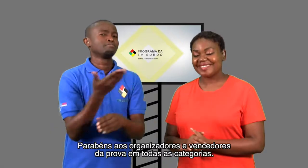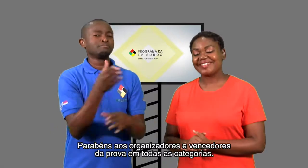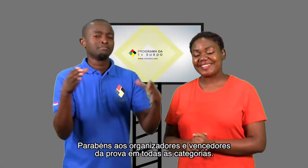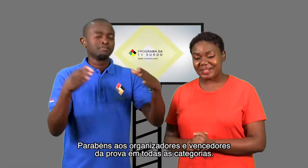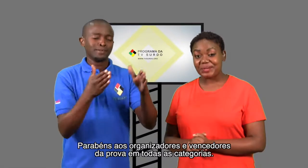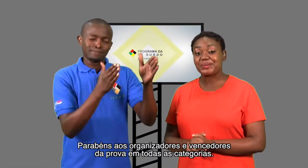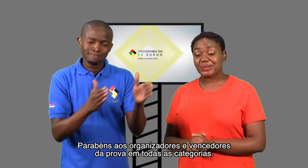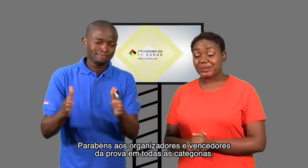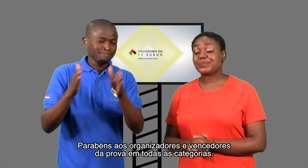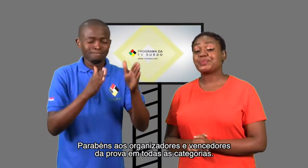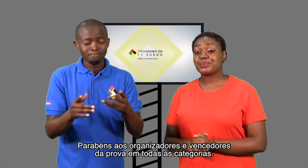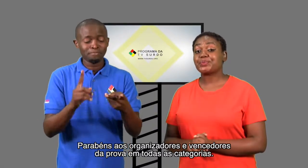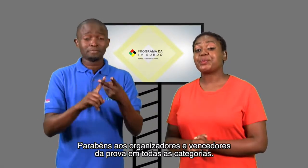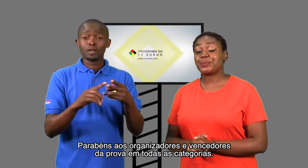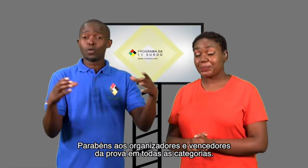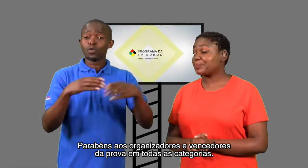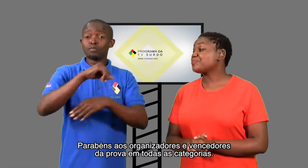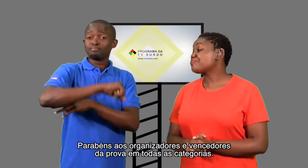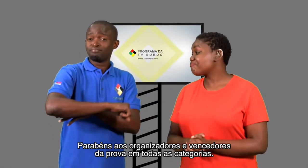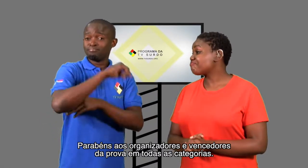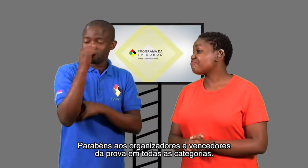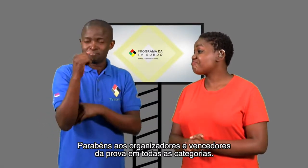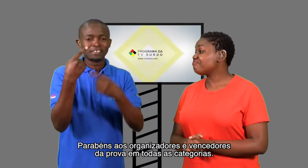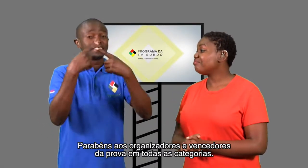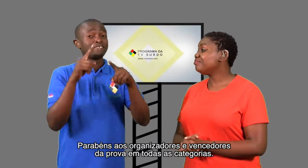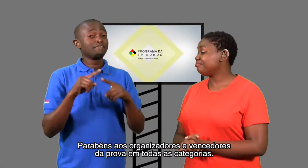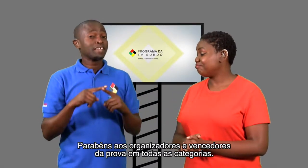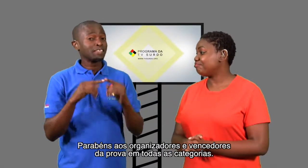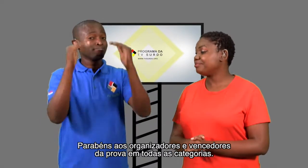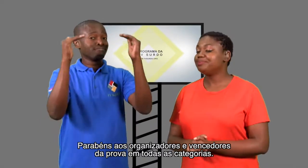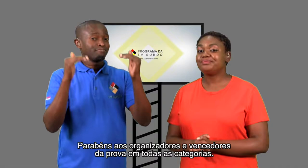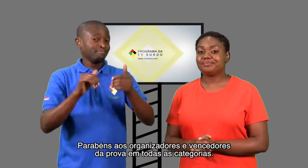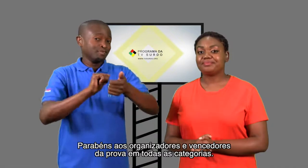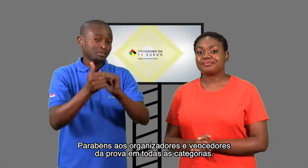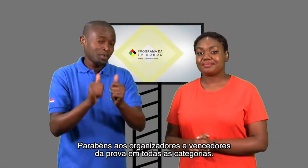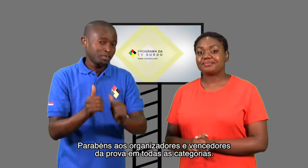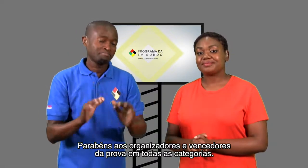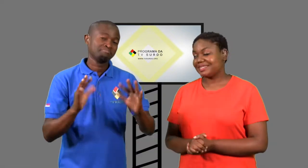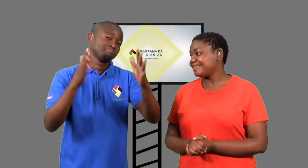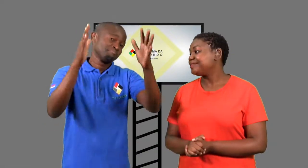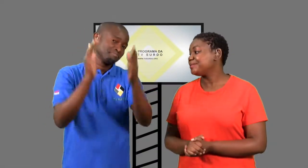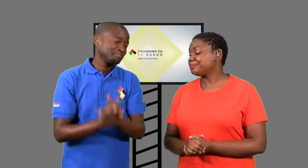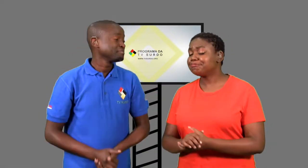Parabéns aos organizadores e vencedores da prova em todas as categorias.